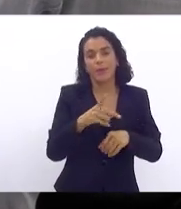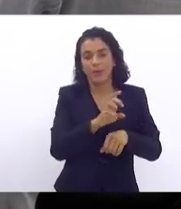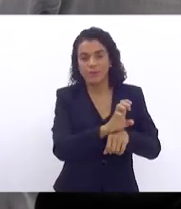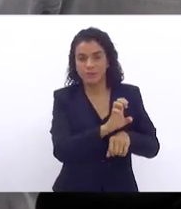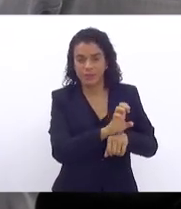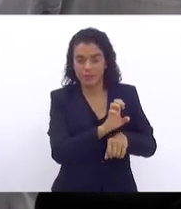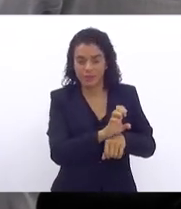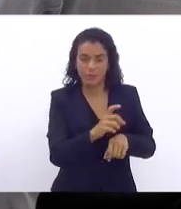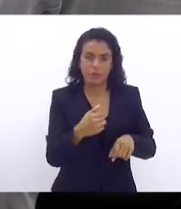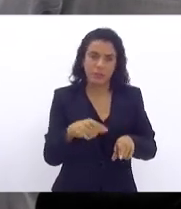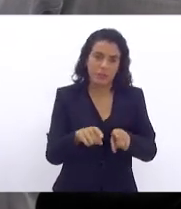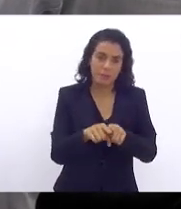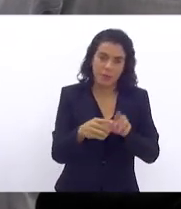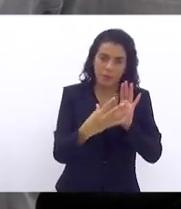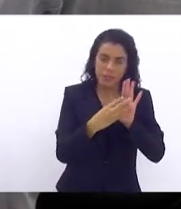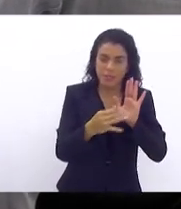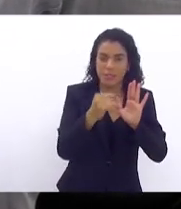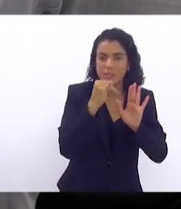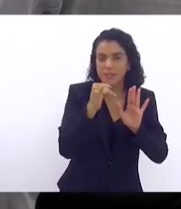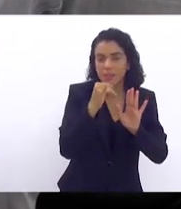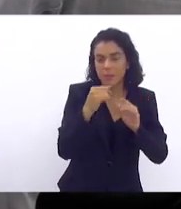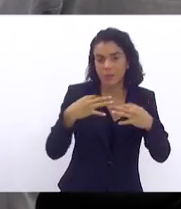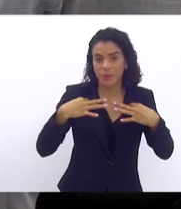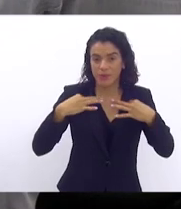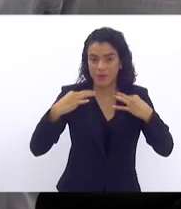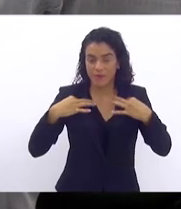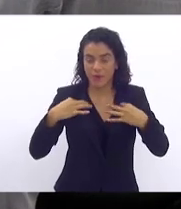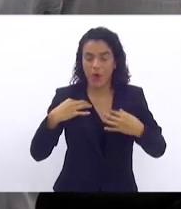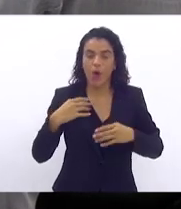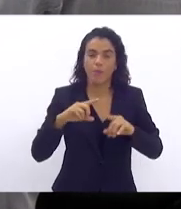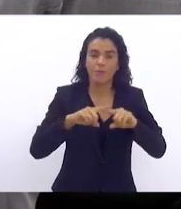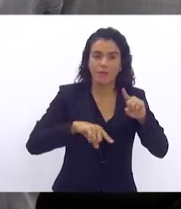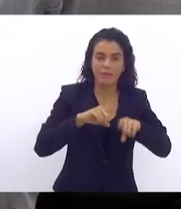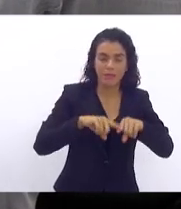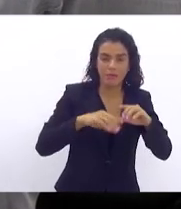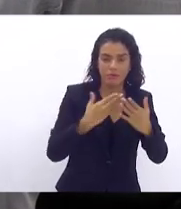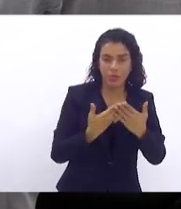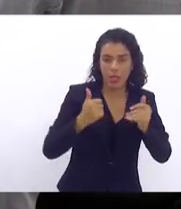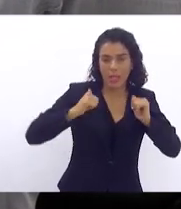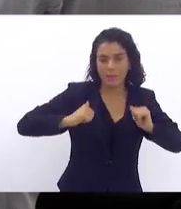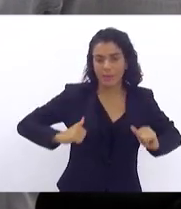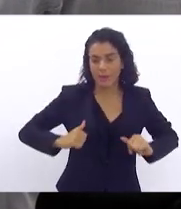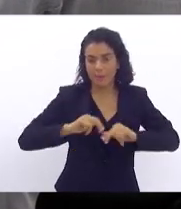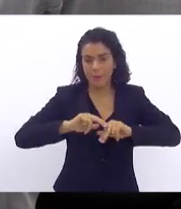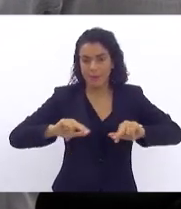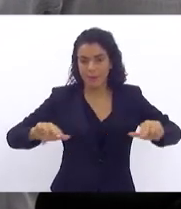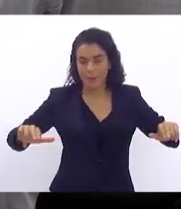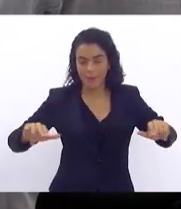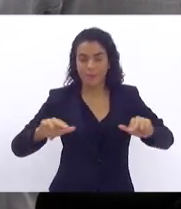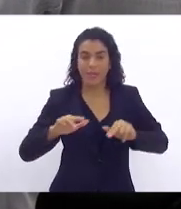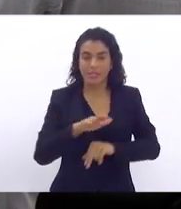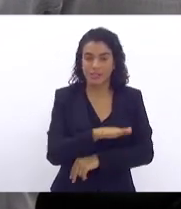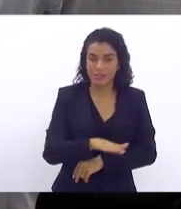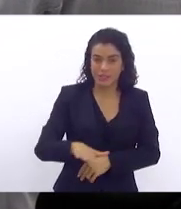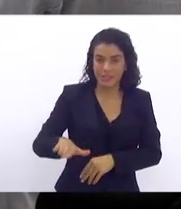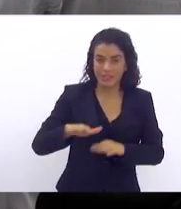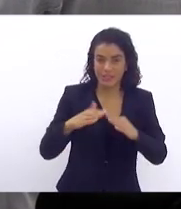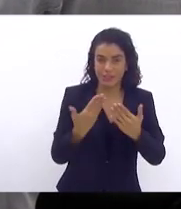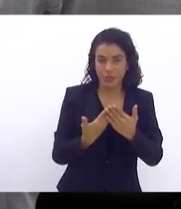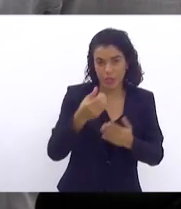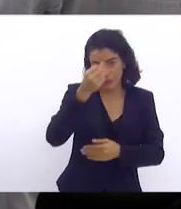dou exemplo, por exemplo, do uniforme escolar e material escolar, as crianças, né, das